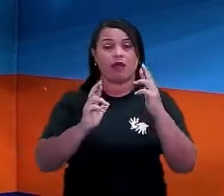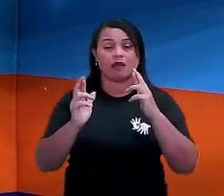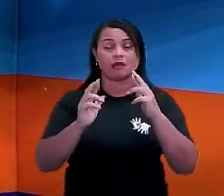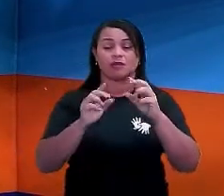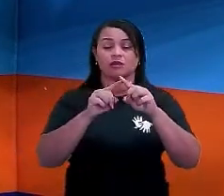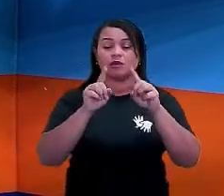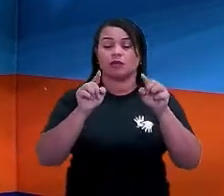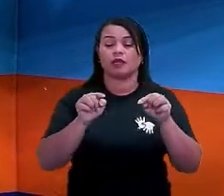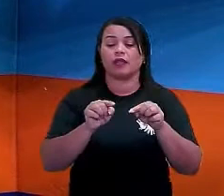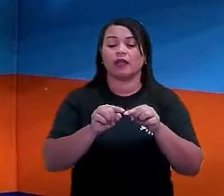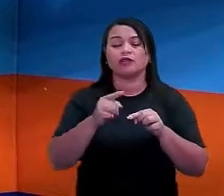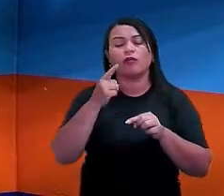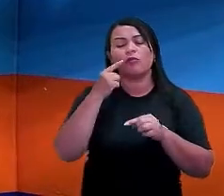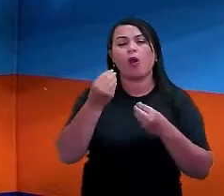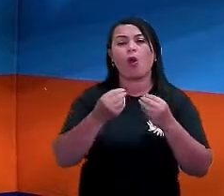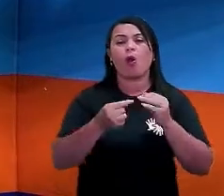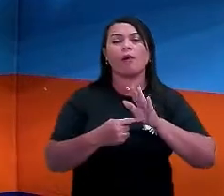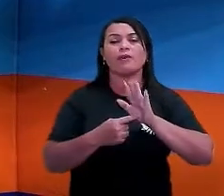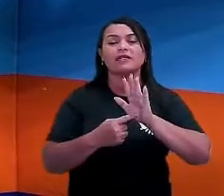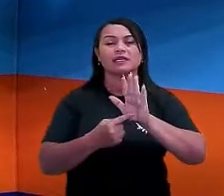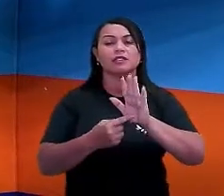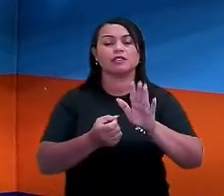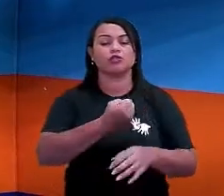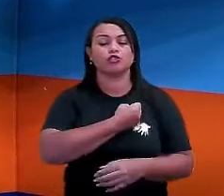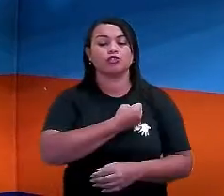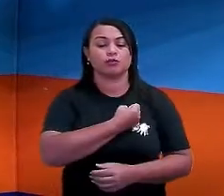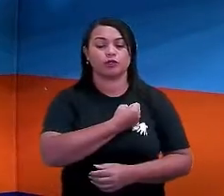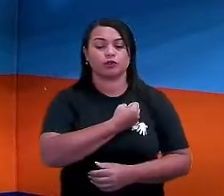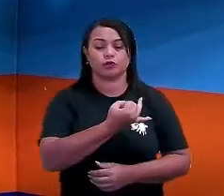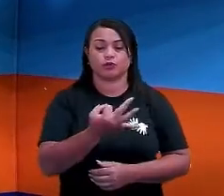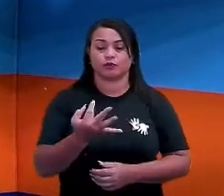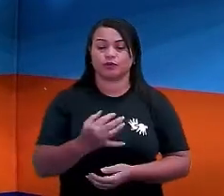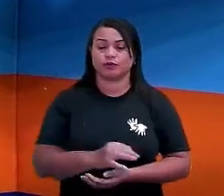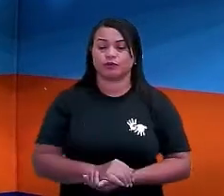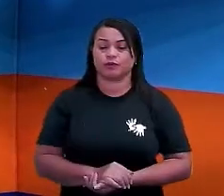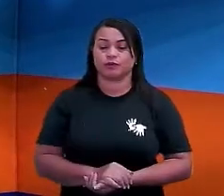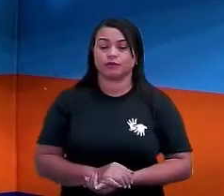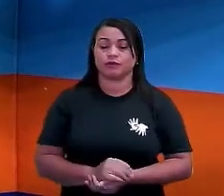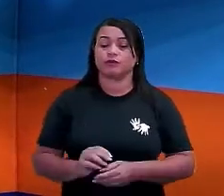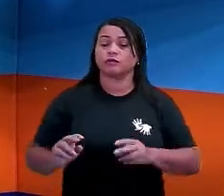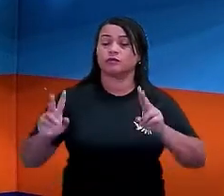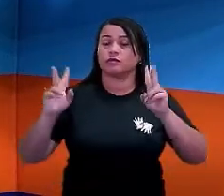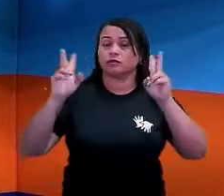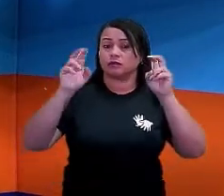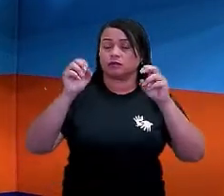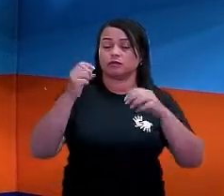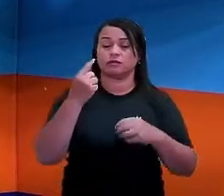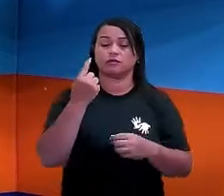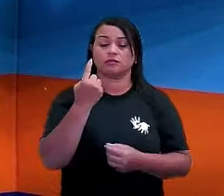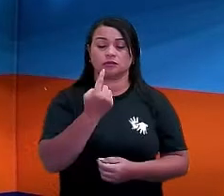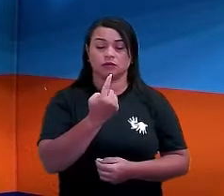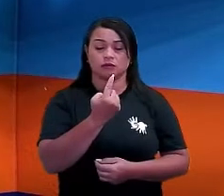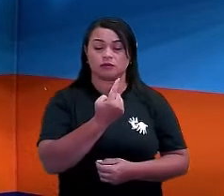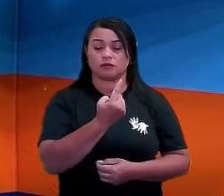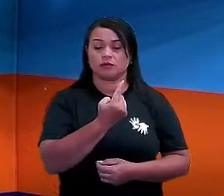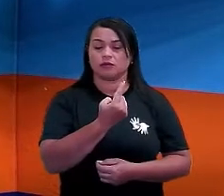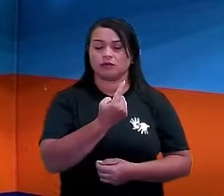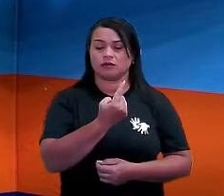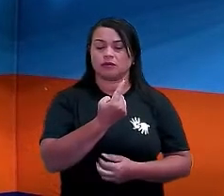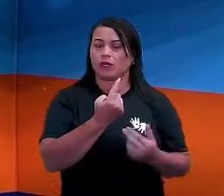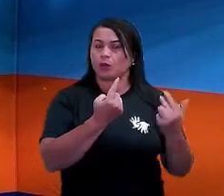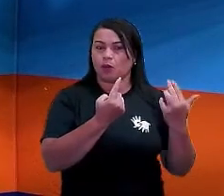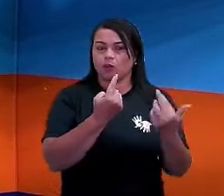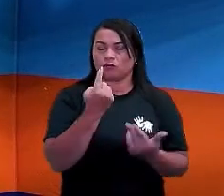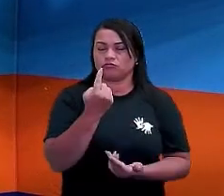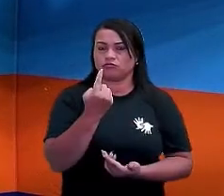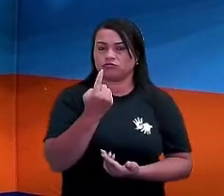quadrados, tá? Vamos para a representação numérica. Termo 1. Ó, termo 1 é igual a 1.